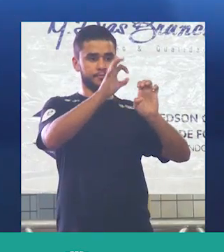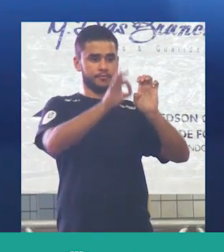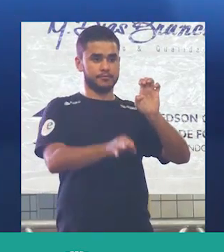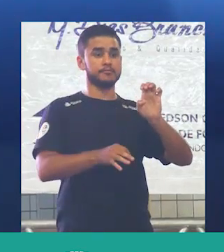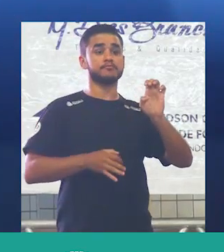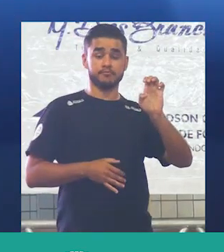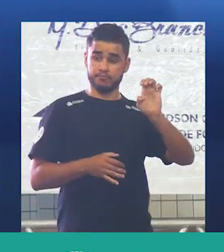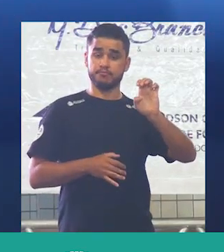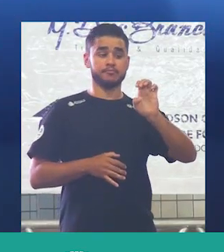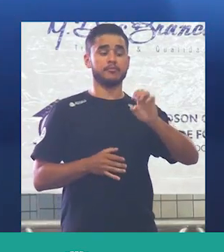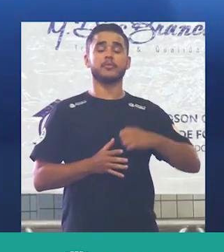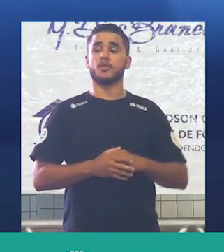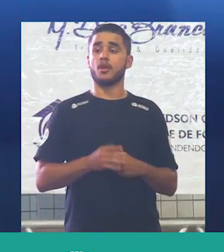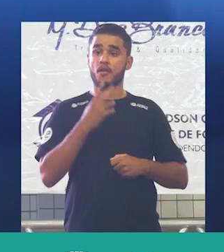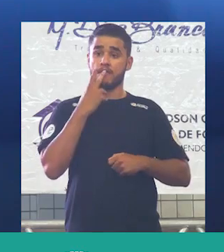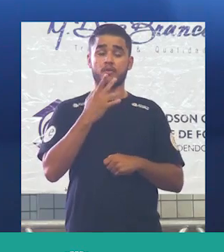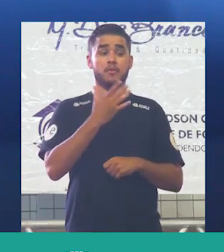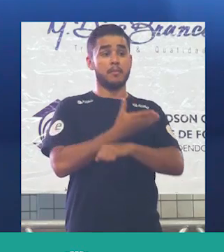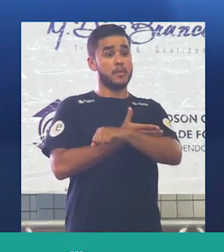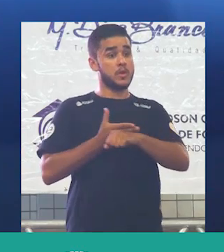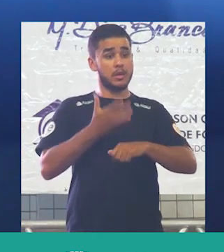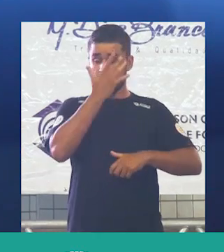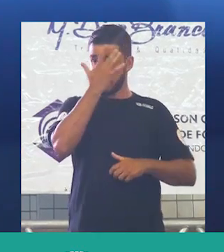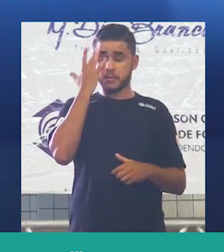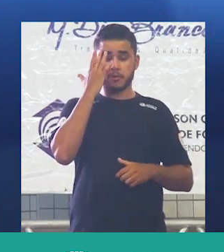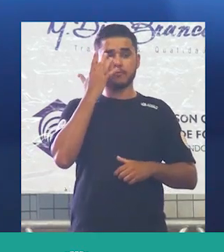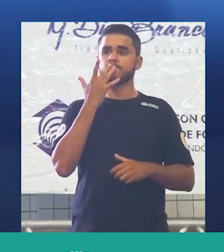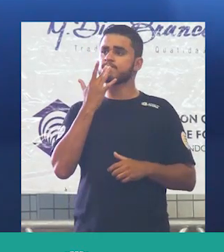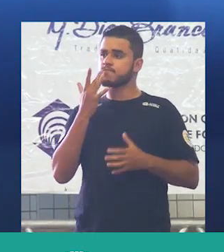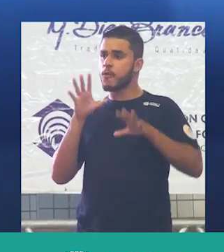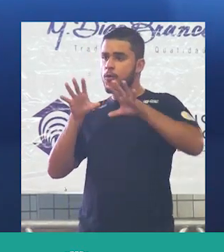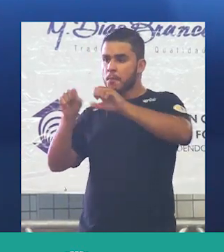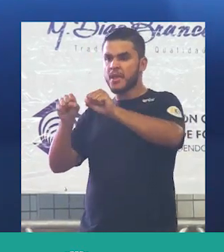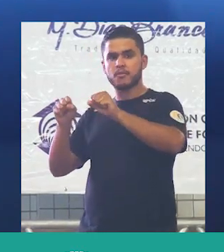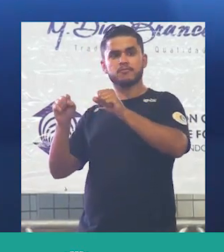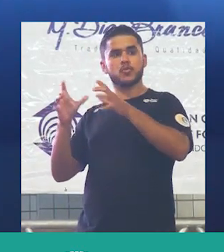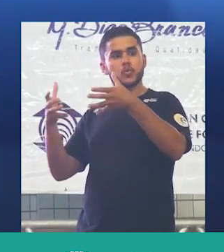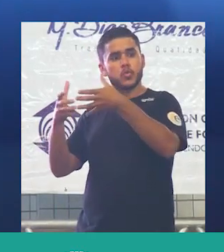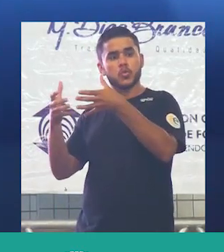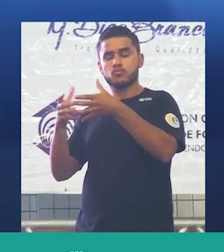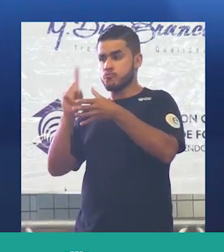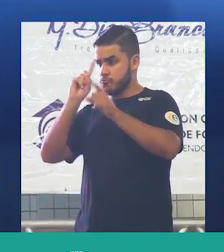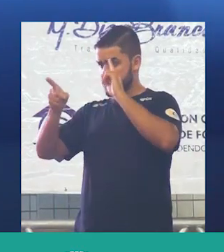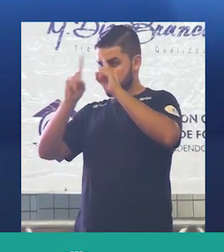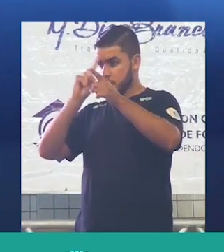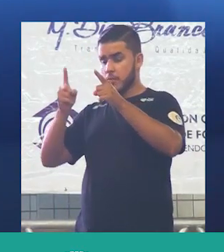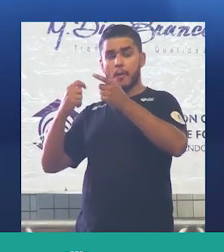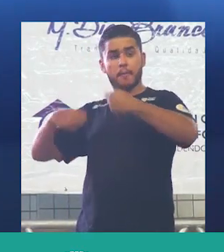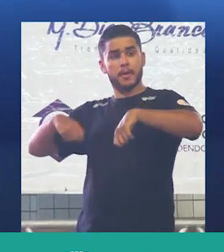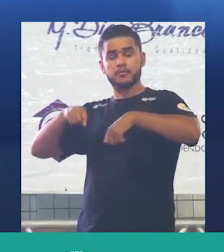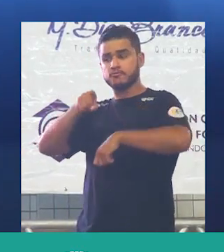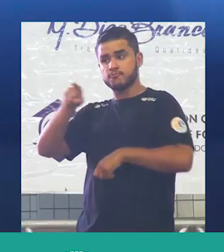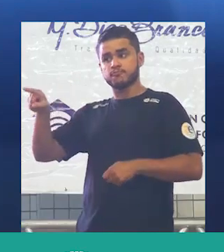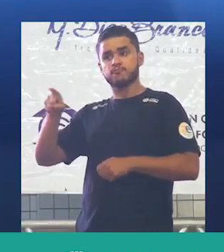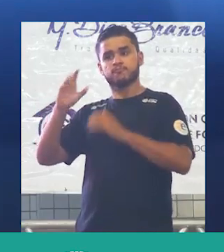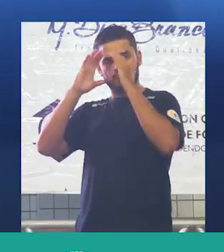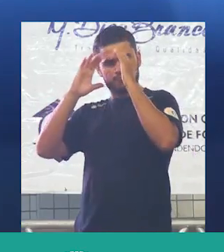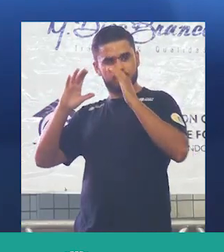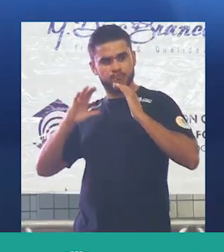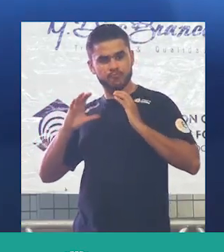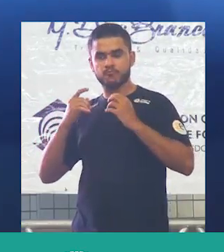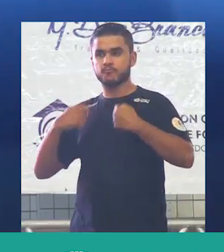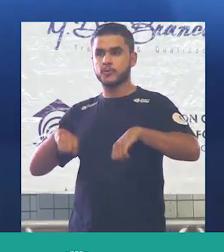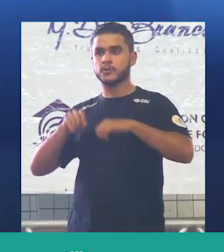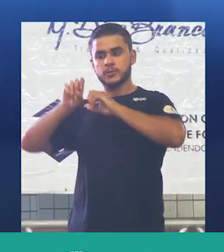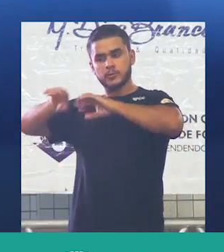dos brancos sobre a população indígena, objetivando sua adaptação às exigências do trabalho regular. Então